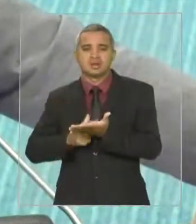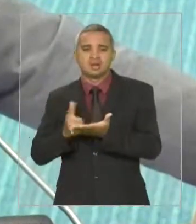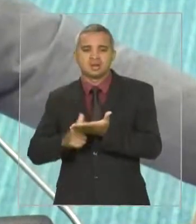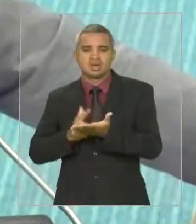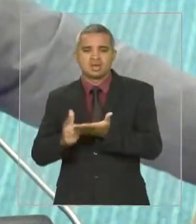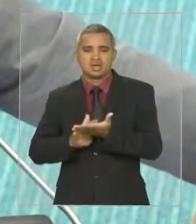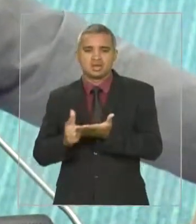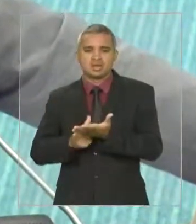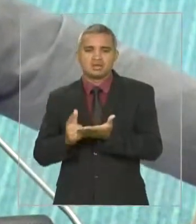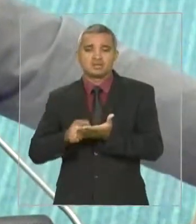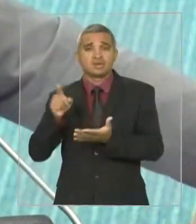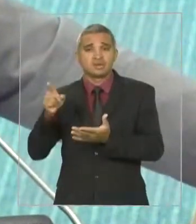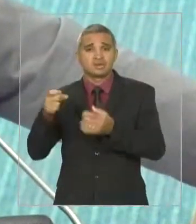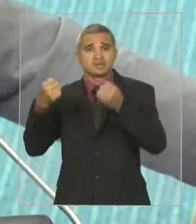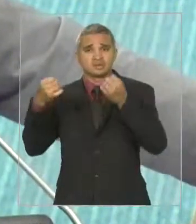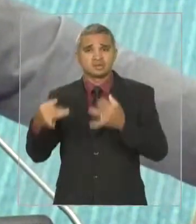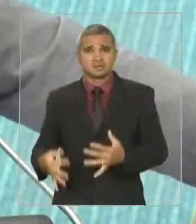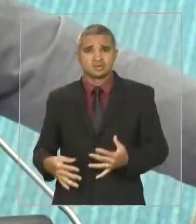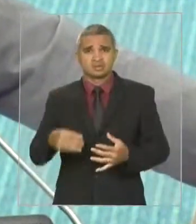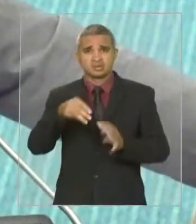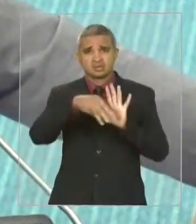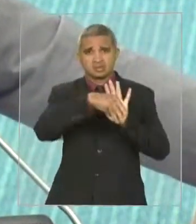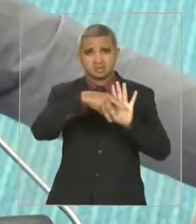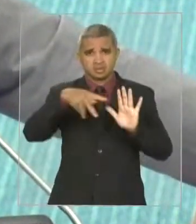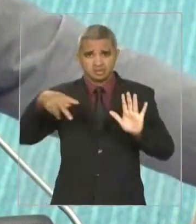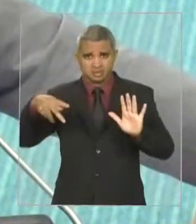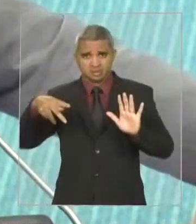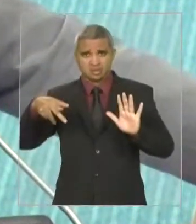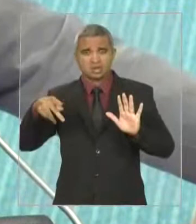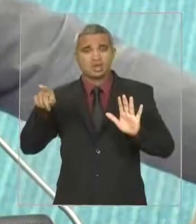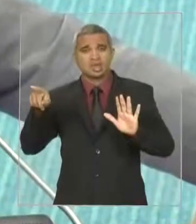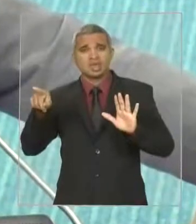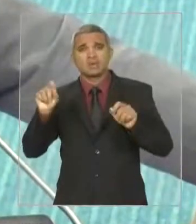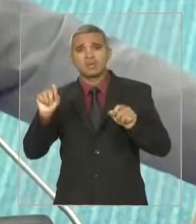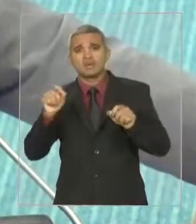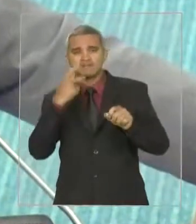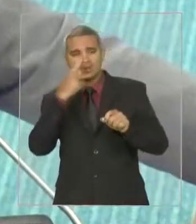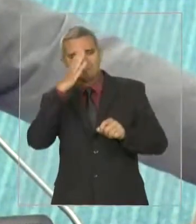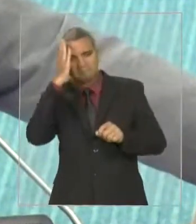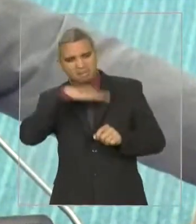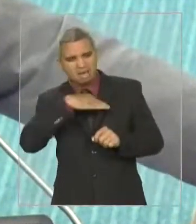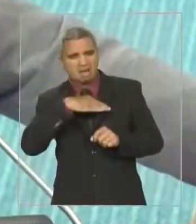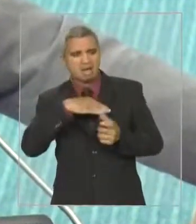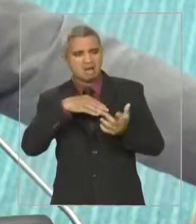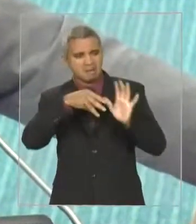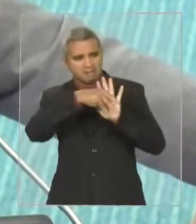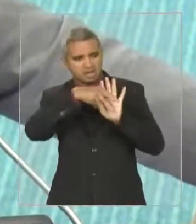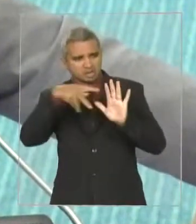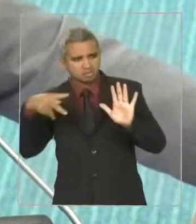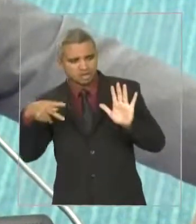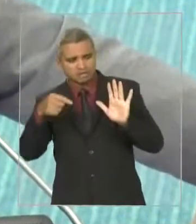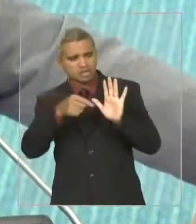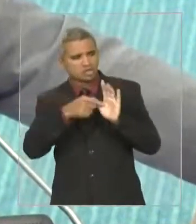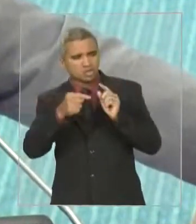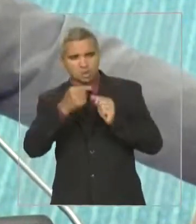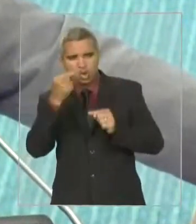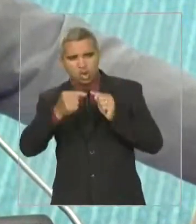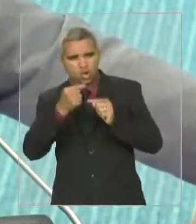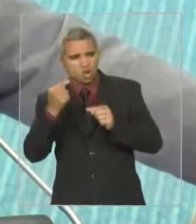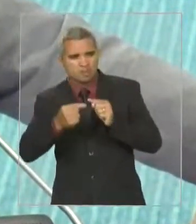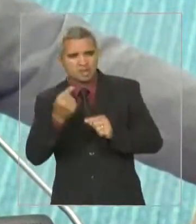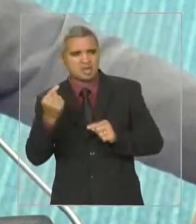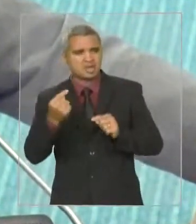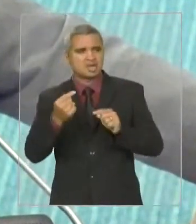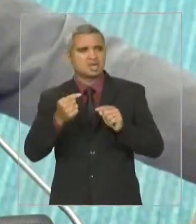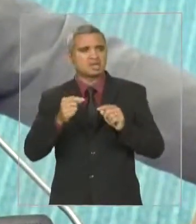sobre medidas provisórias e criticava que a medida provisória era uma sangria e era